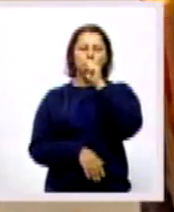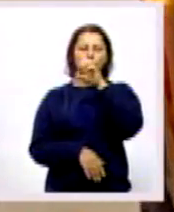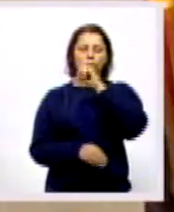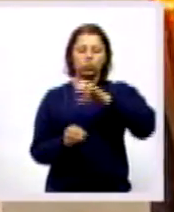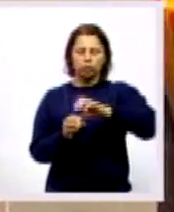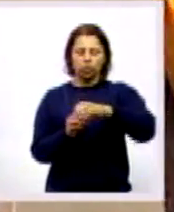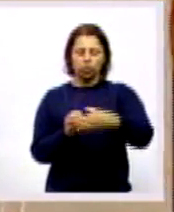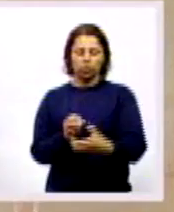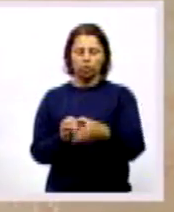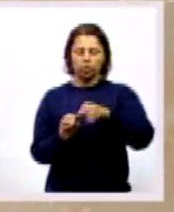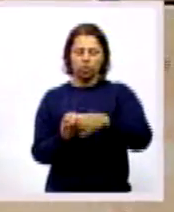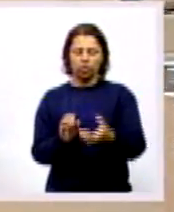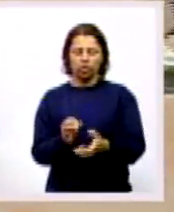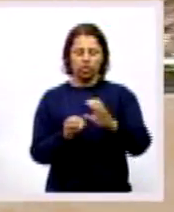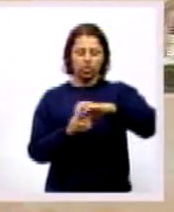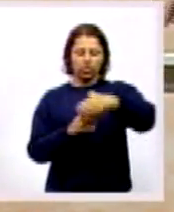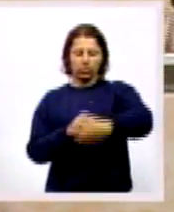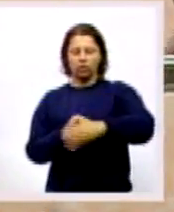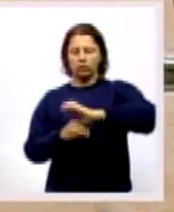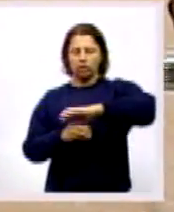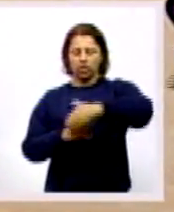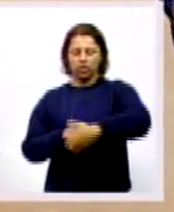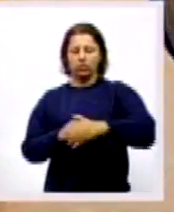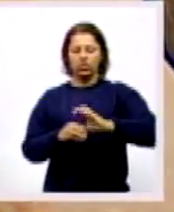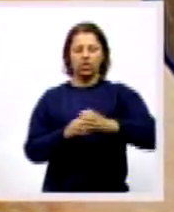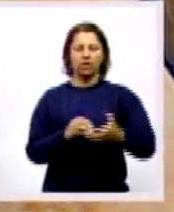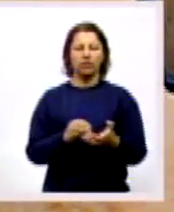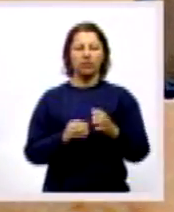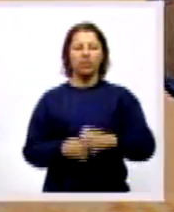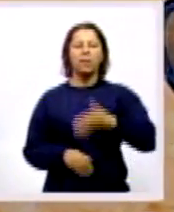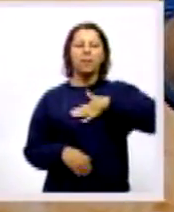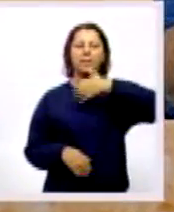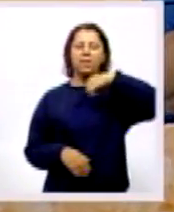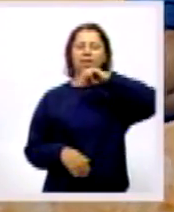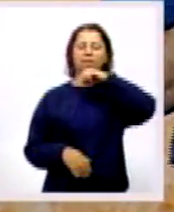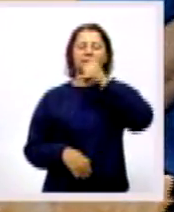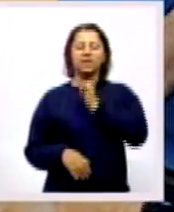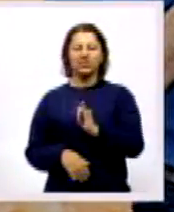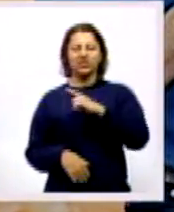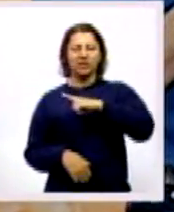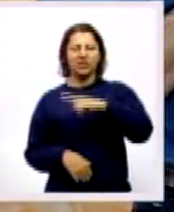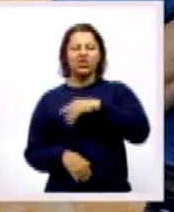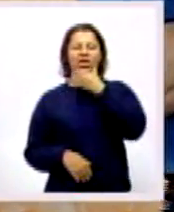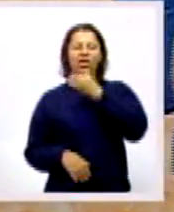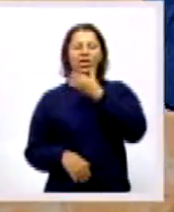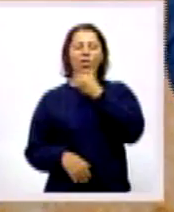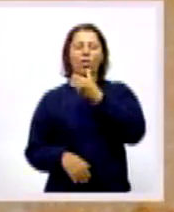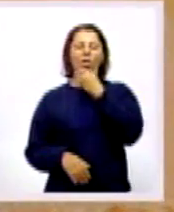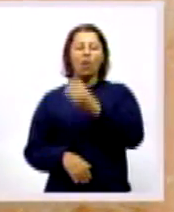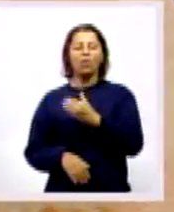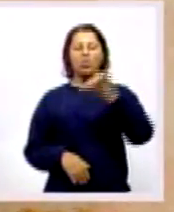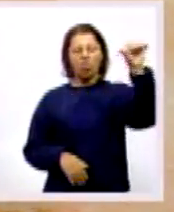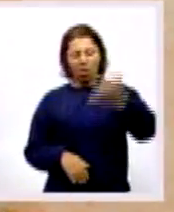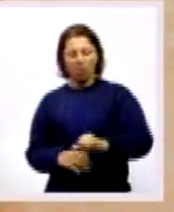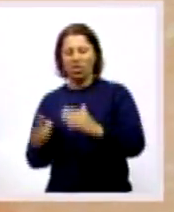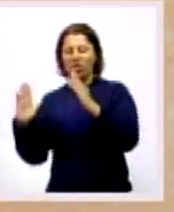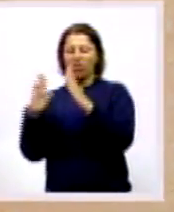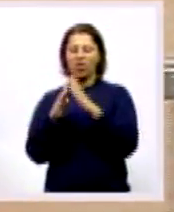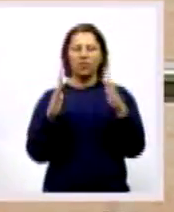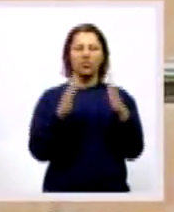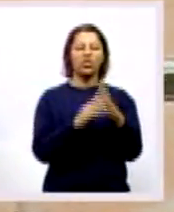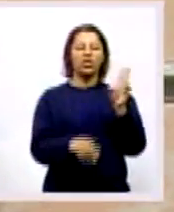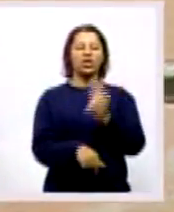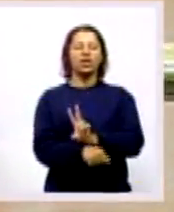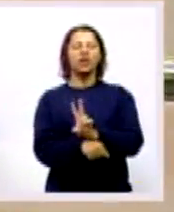Tangerina, sei lá como é que chama, bergamota no sul. Minha mãe falava que tinha um homem muito ruim, vizinho deles também, que vigiava um pé